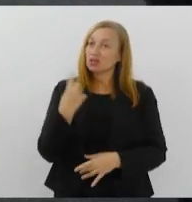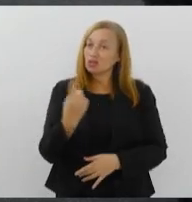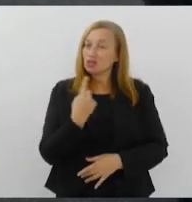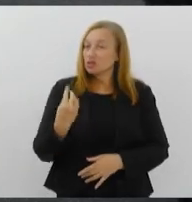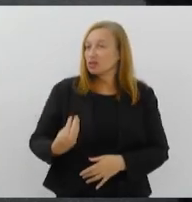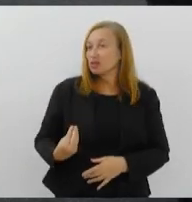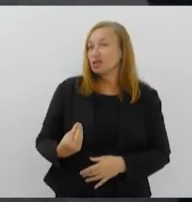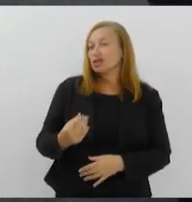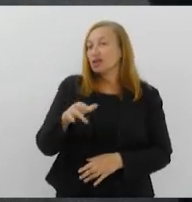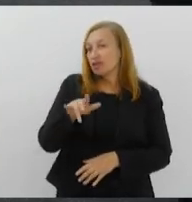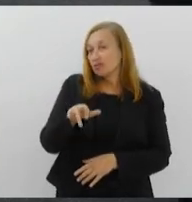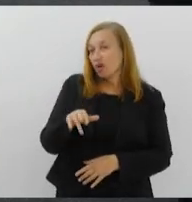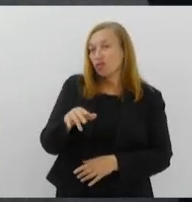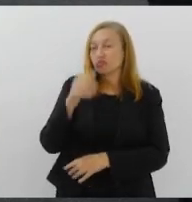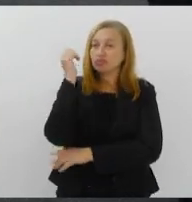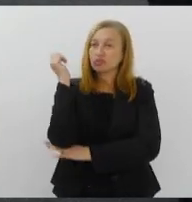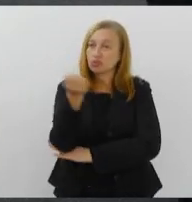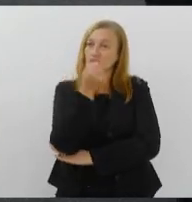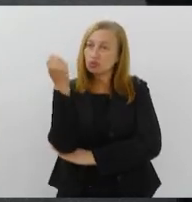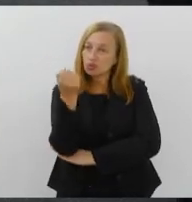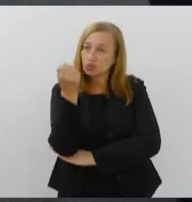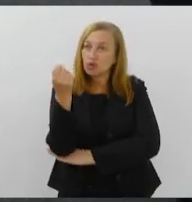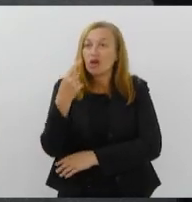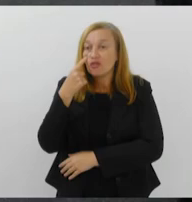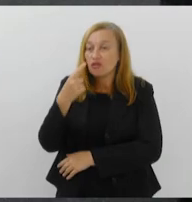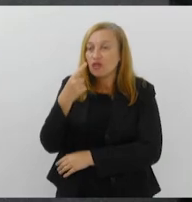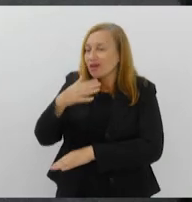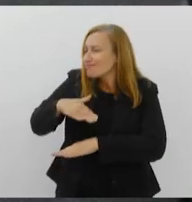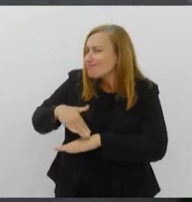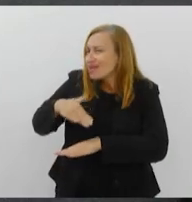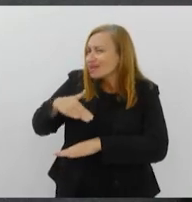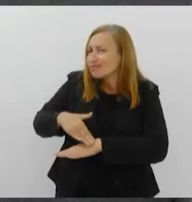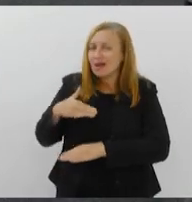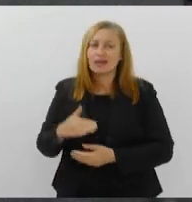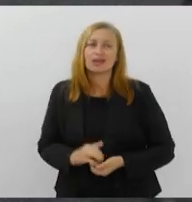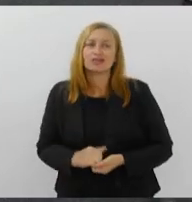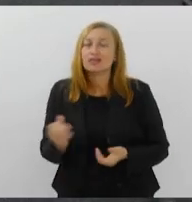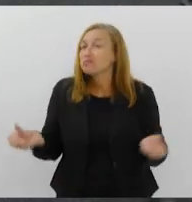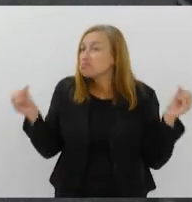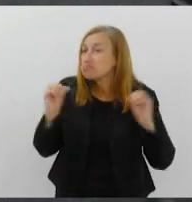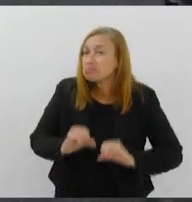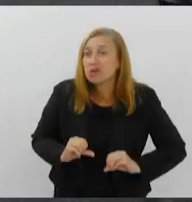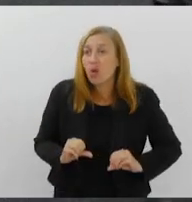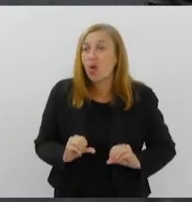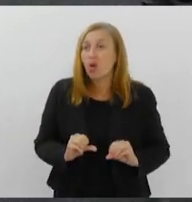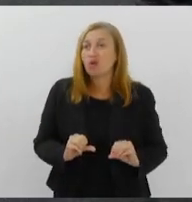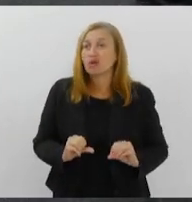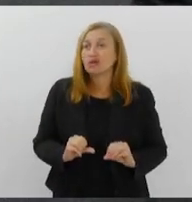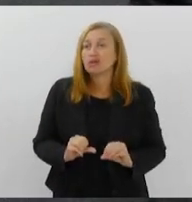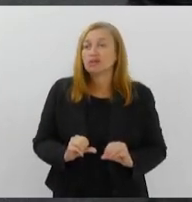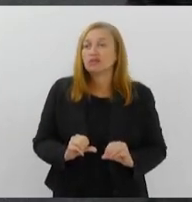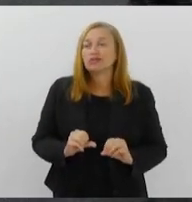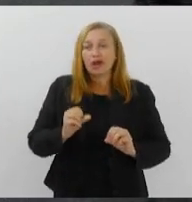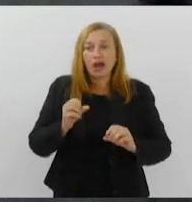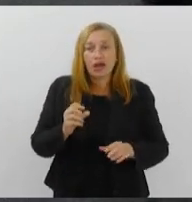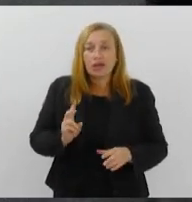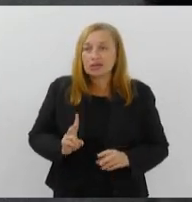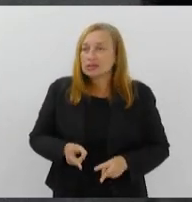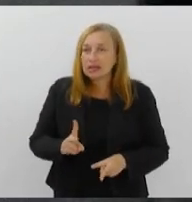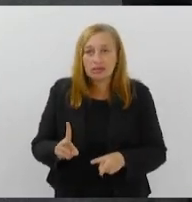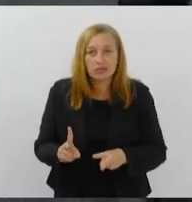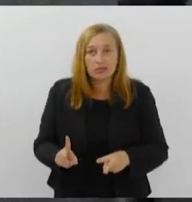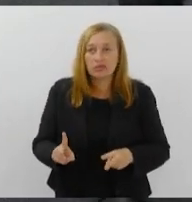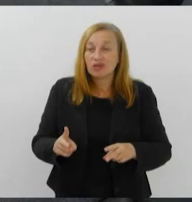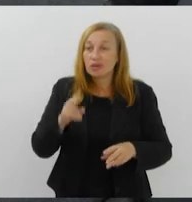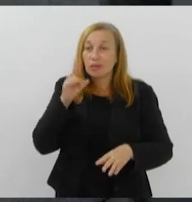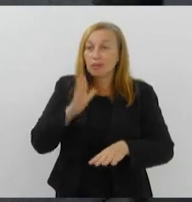Rio Grande do Sul e temos que ver que isso cada vez vai ser pior, vai ser mais frequente, mais intenso,